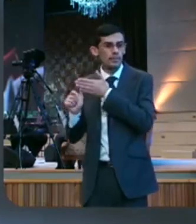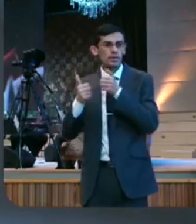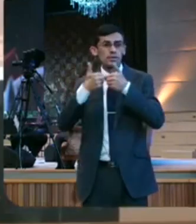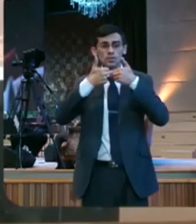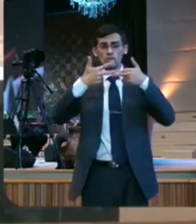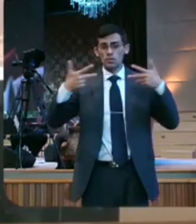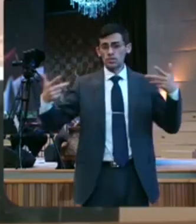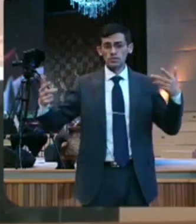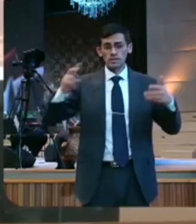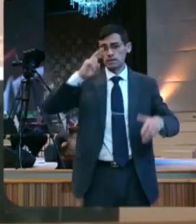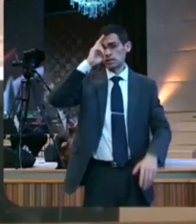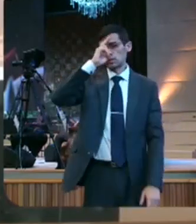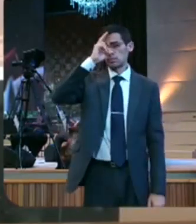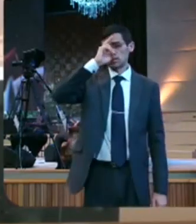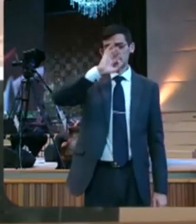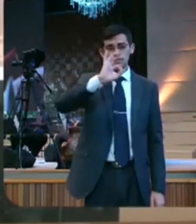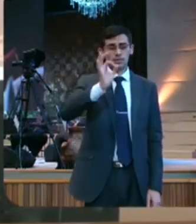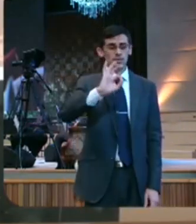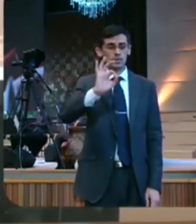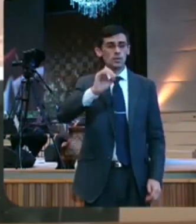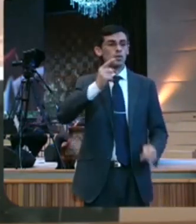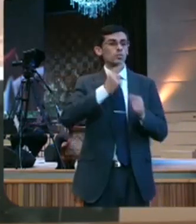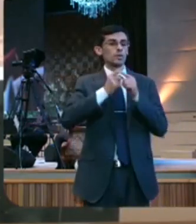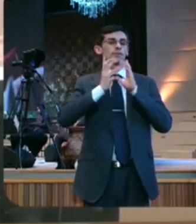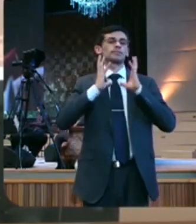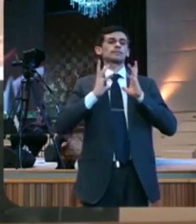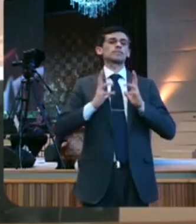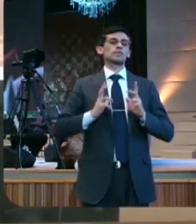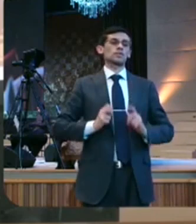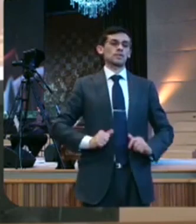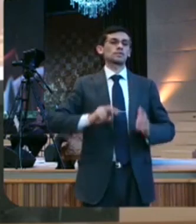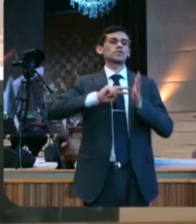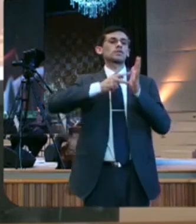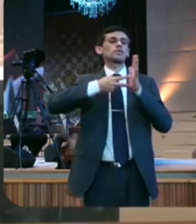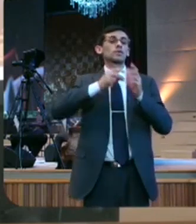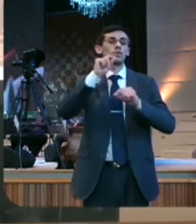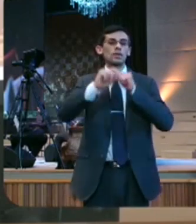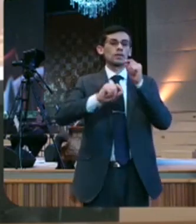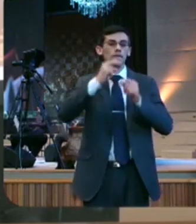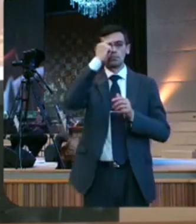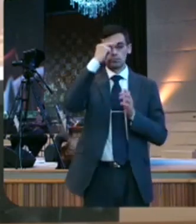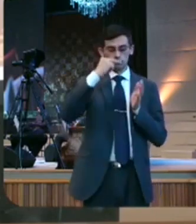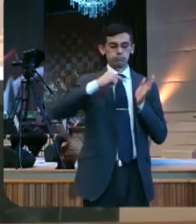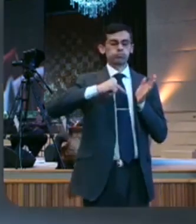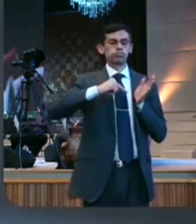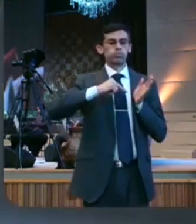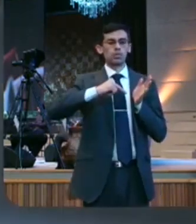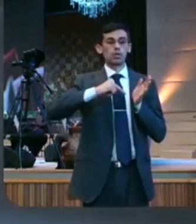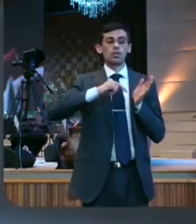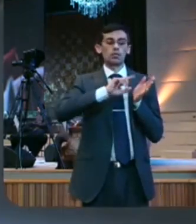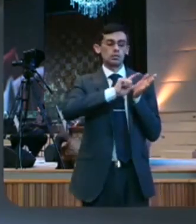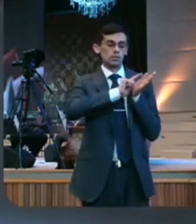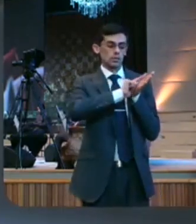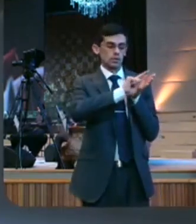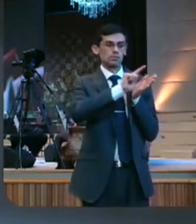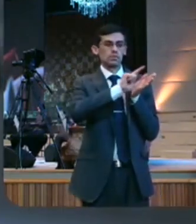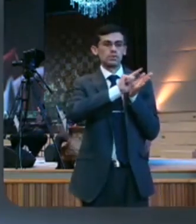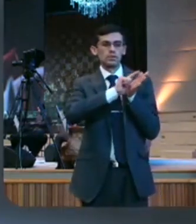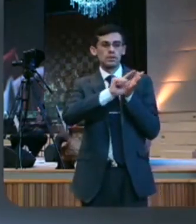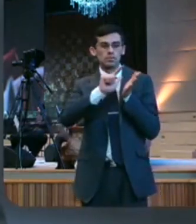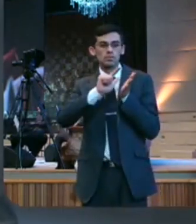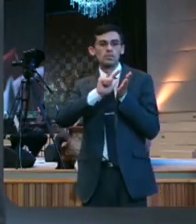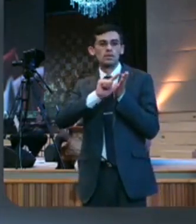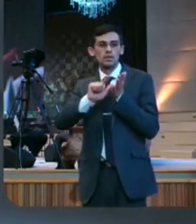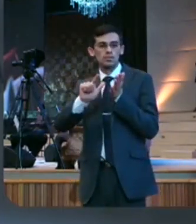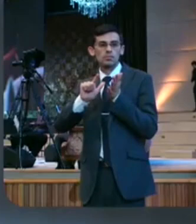Coisas que você nem lembrava, porque santificação é isso. A gente começa a olhar e o Senhor diz: tira aquilo lá, isso aqui não me